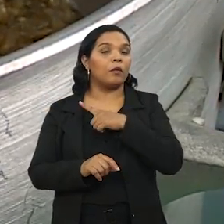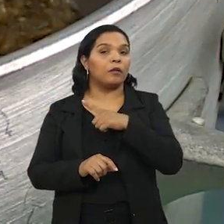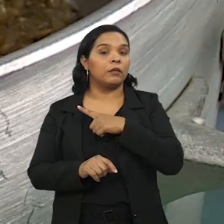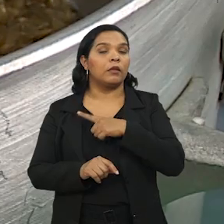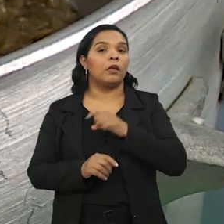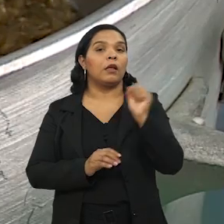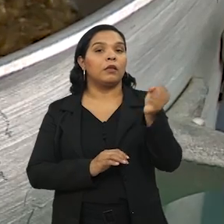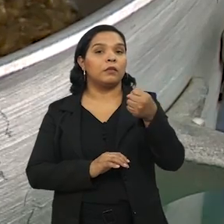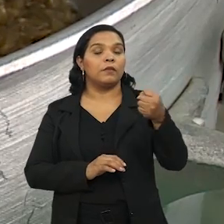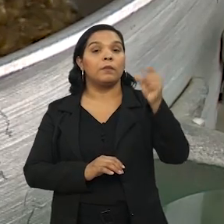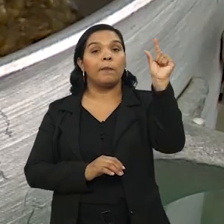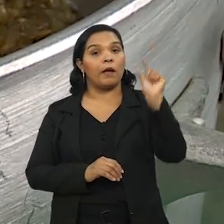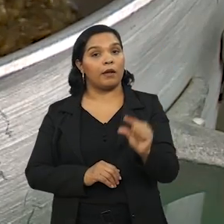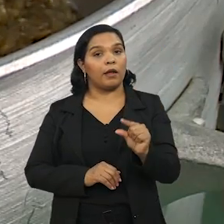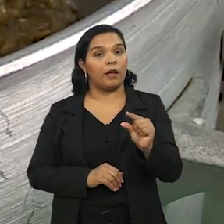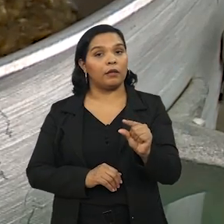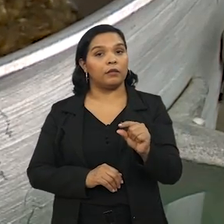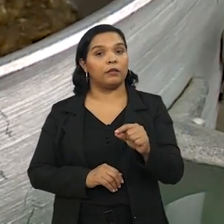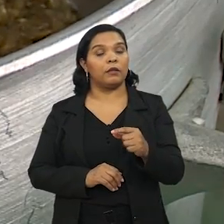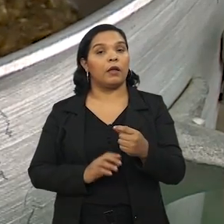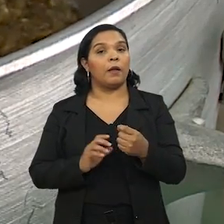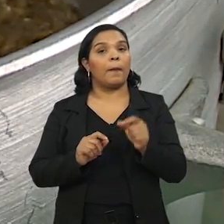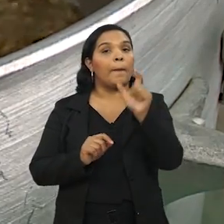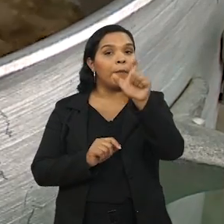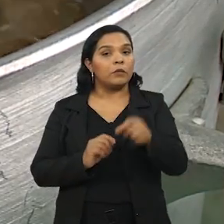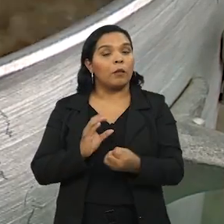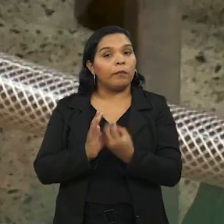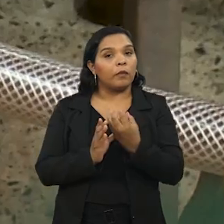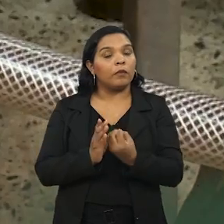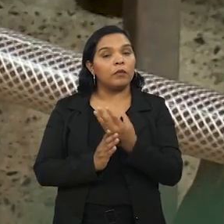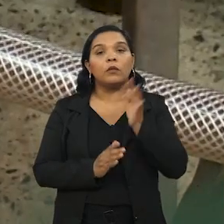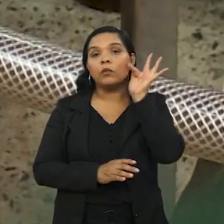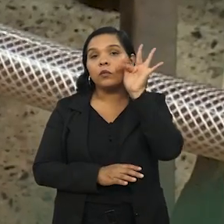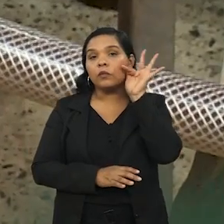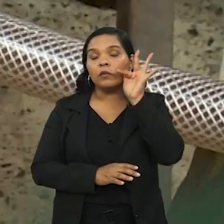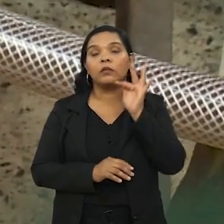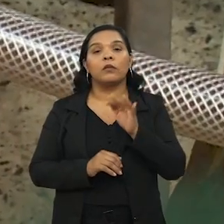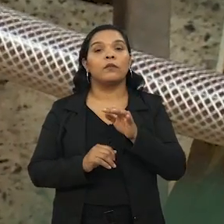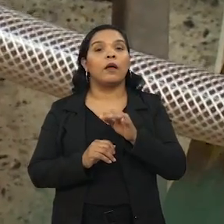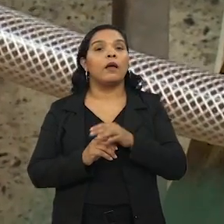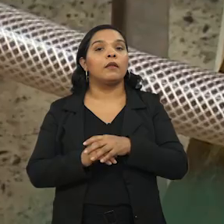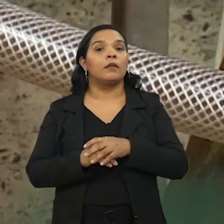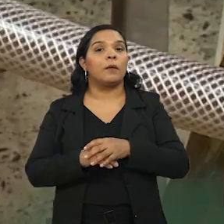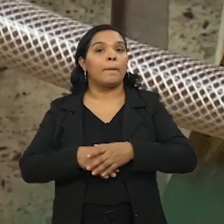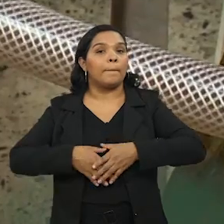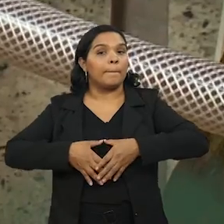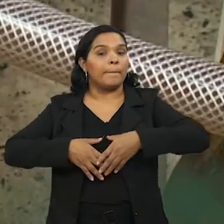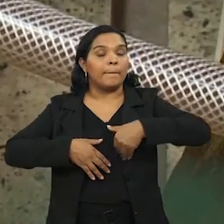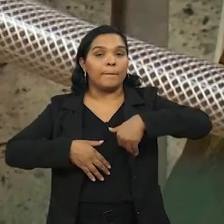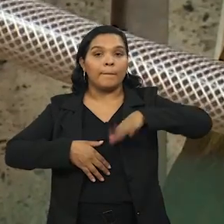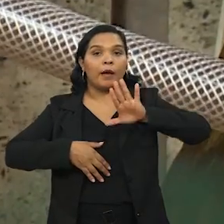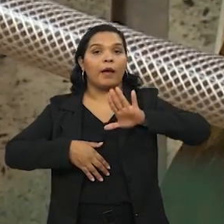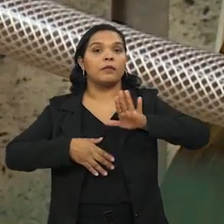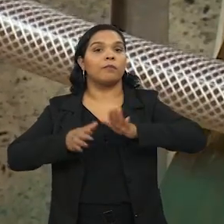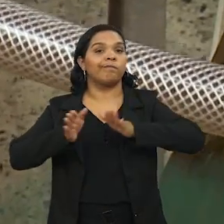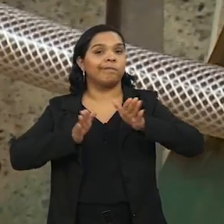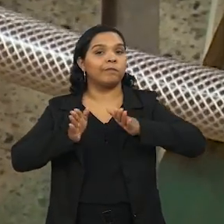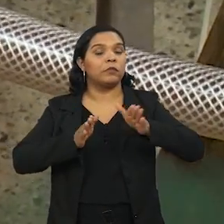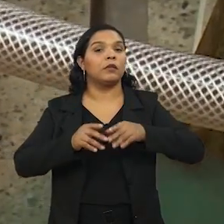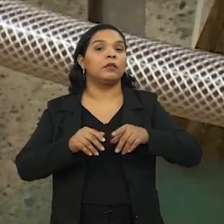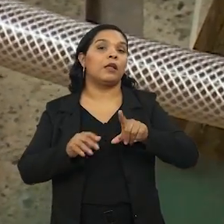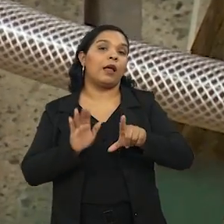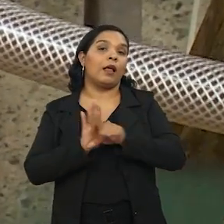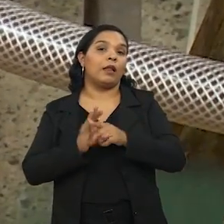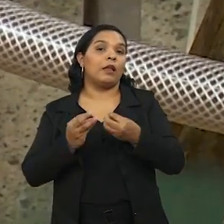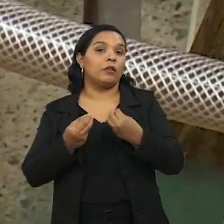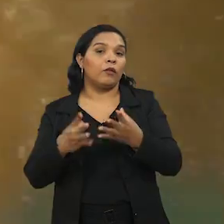mais barata. Para o produtor dos frutos é bom por quê? Porque a gente vai aumentar a demanda e aí, como tem a